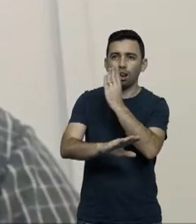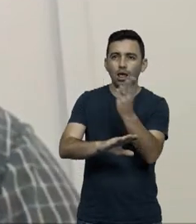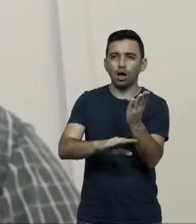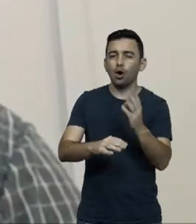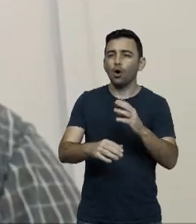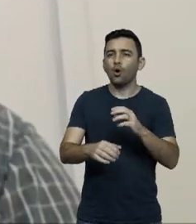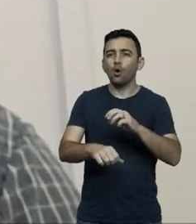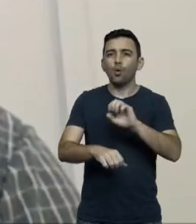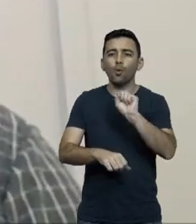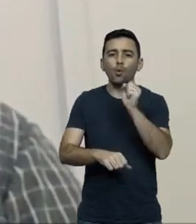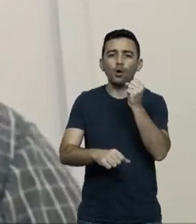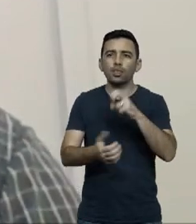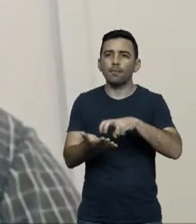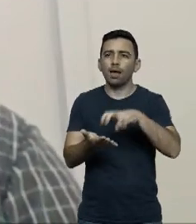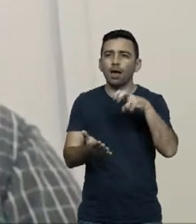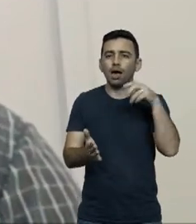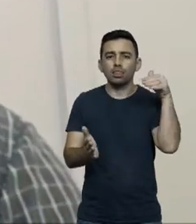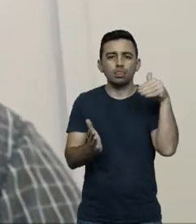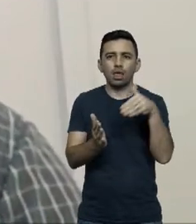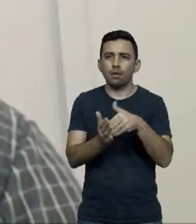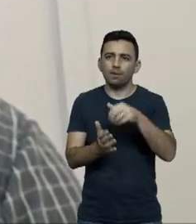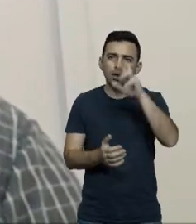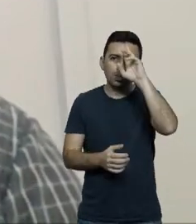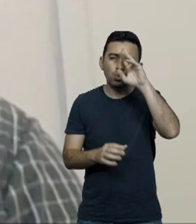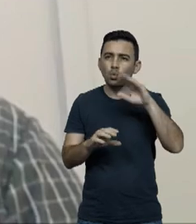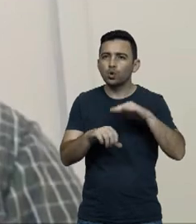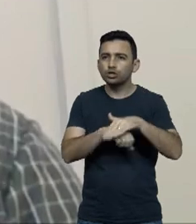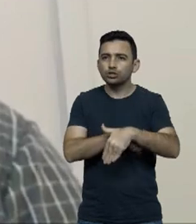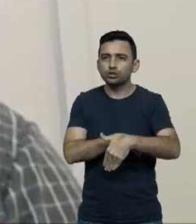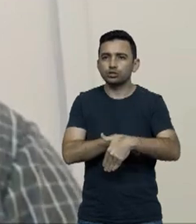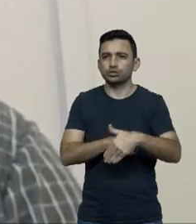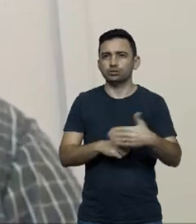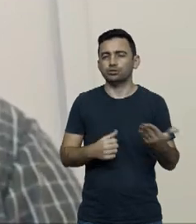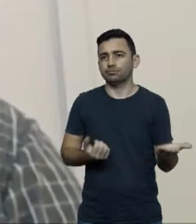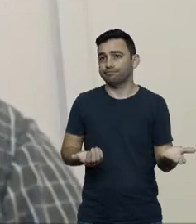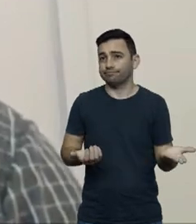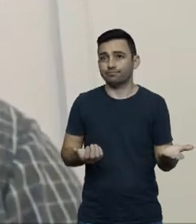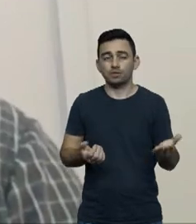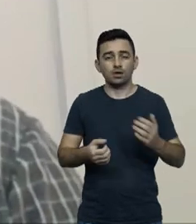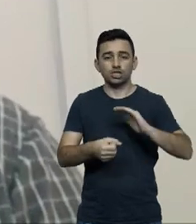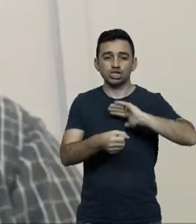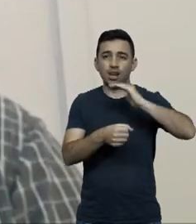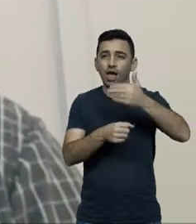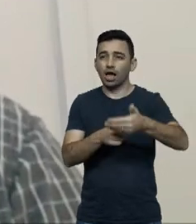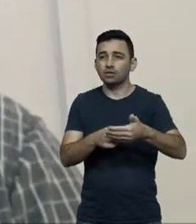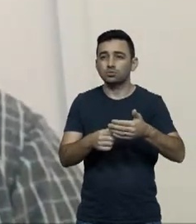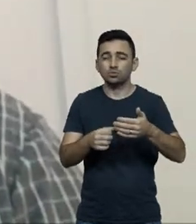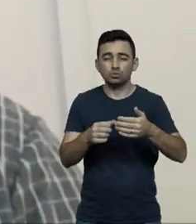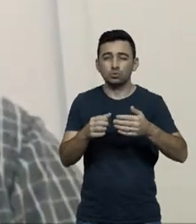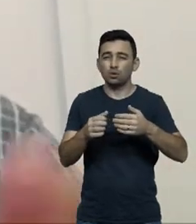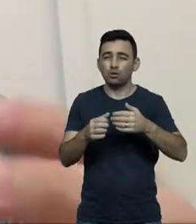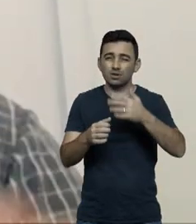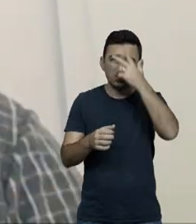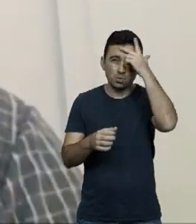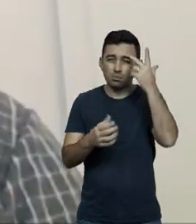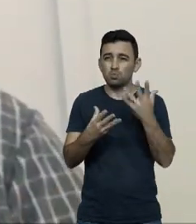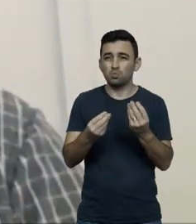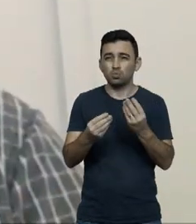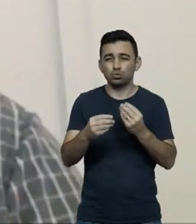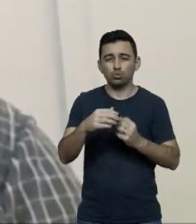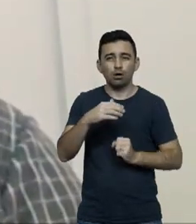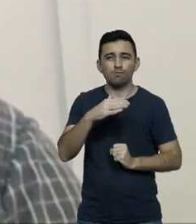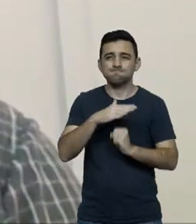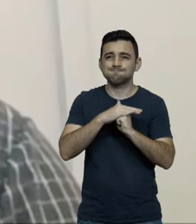horas da manhã ficava esperando até meia-noite uma hora duas horas da manhã em ginásios lotados sem é